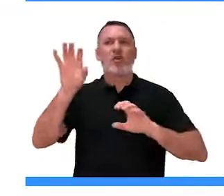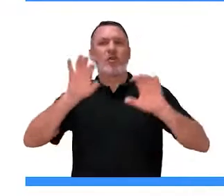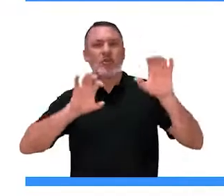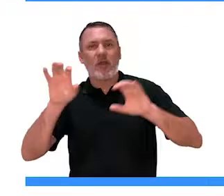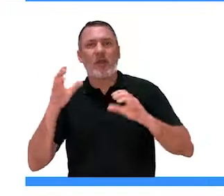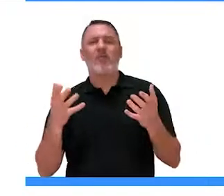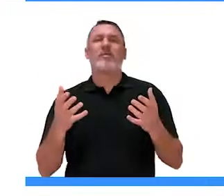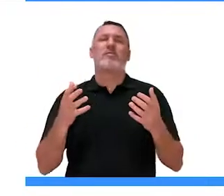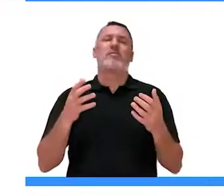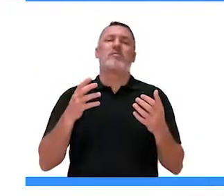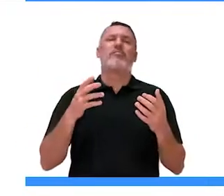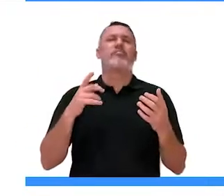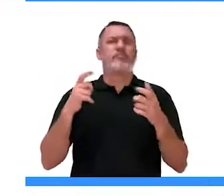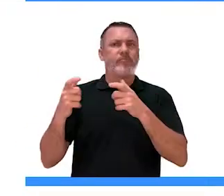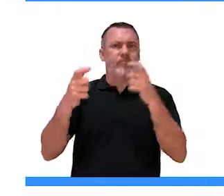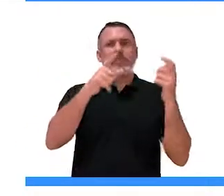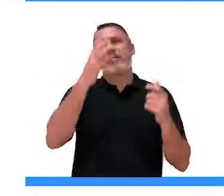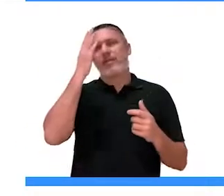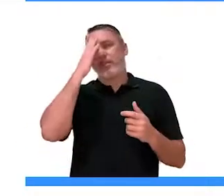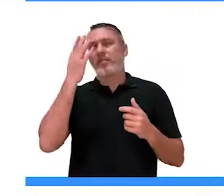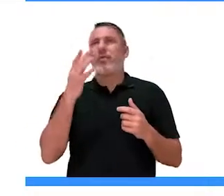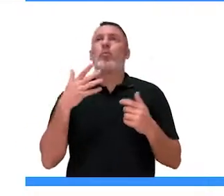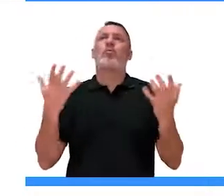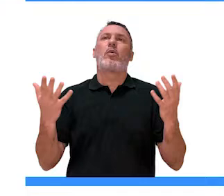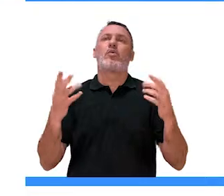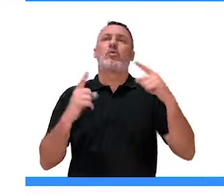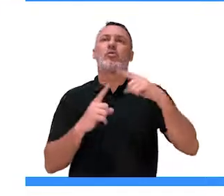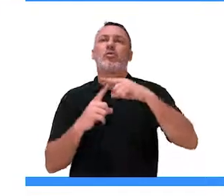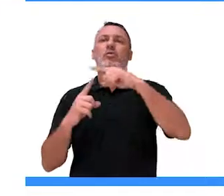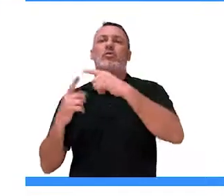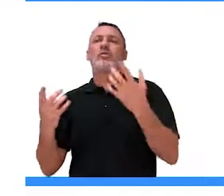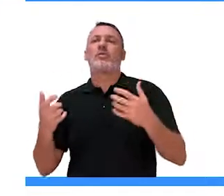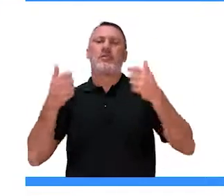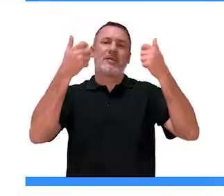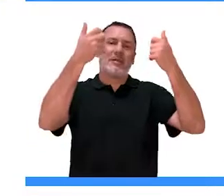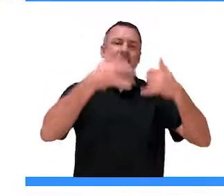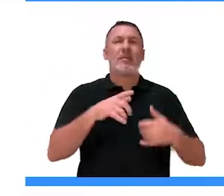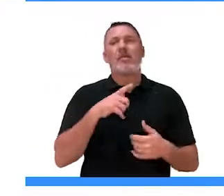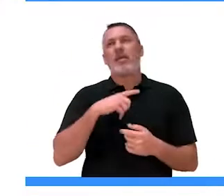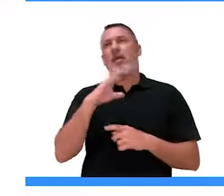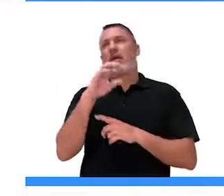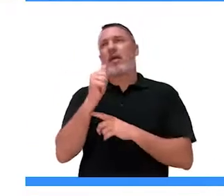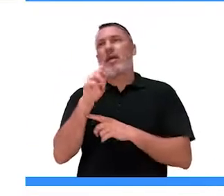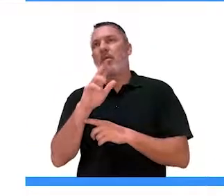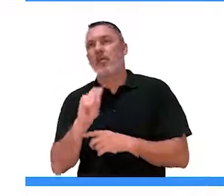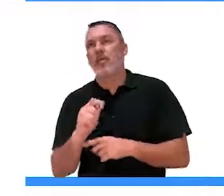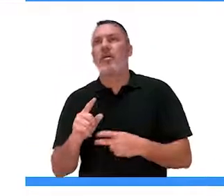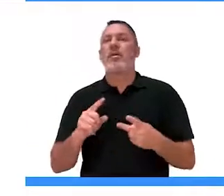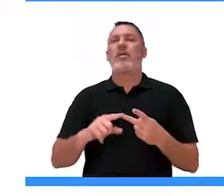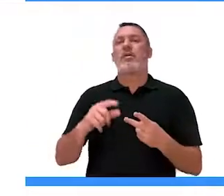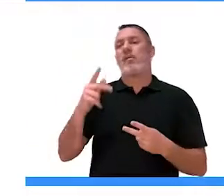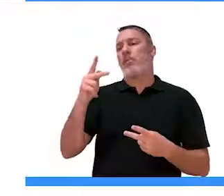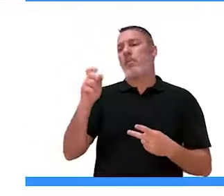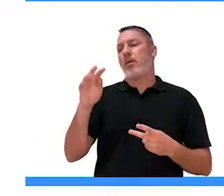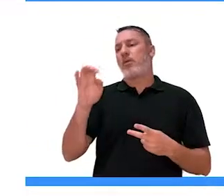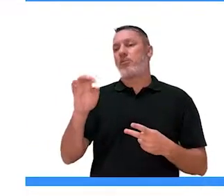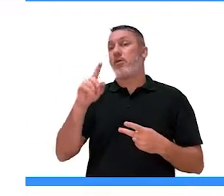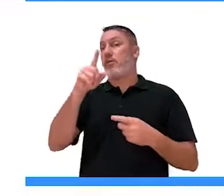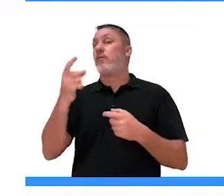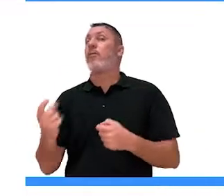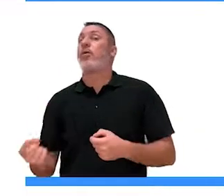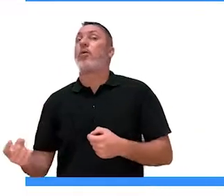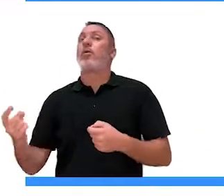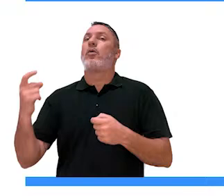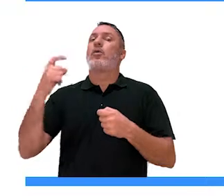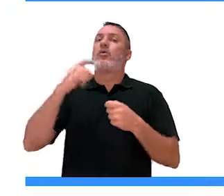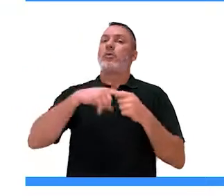regional. A expressão idiomática, né? Aquele é um cabra da peste. E aí vem a explicação de cabra depois de peste.